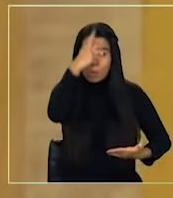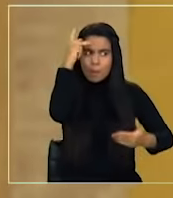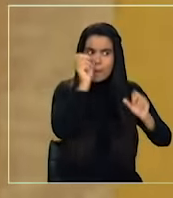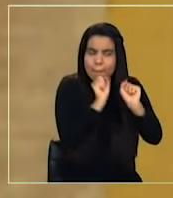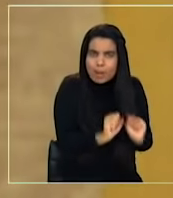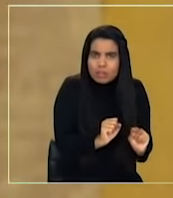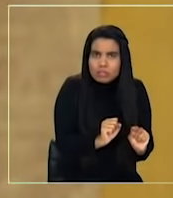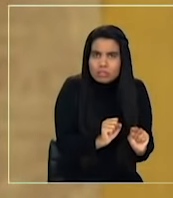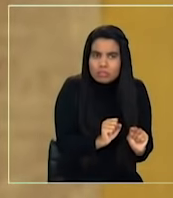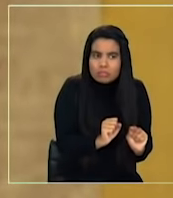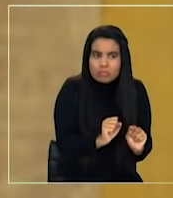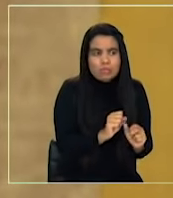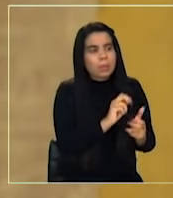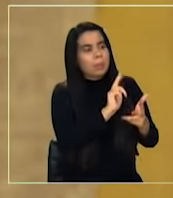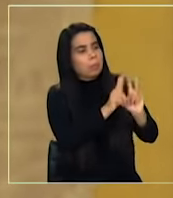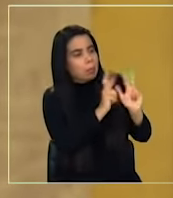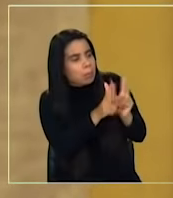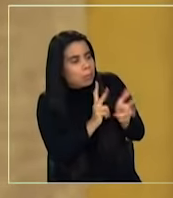sujeito, está